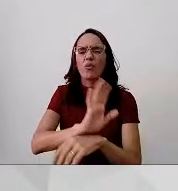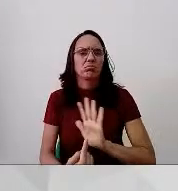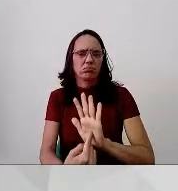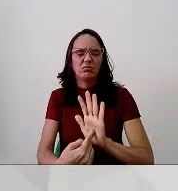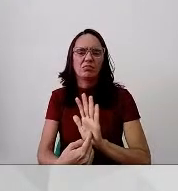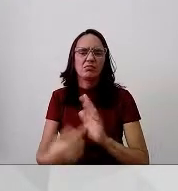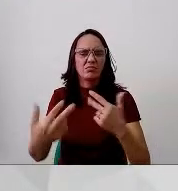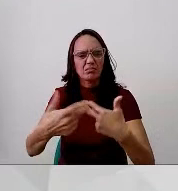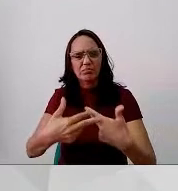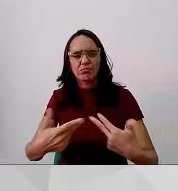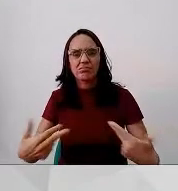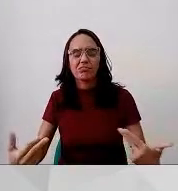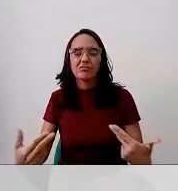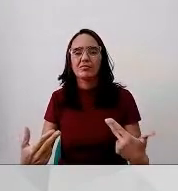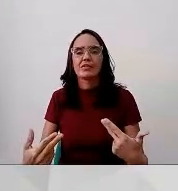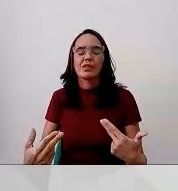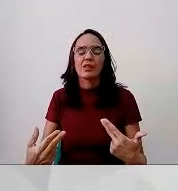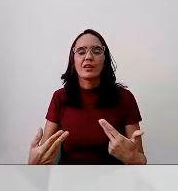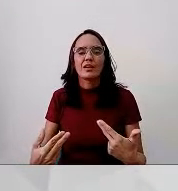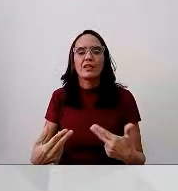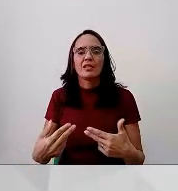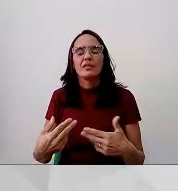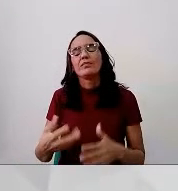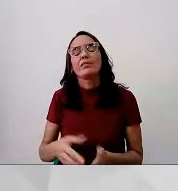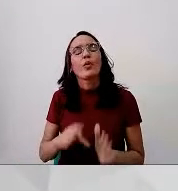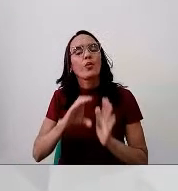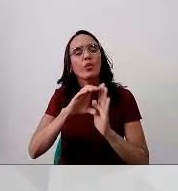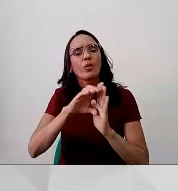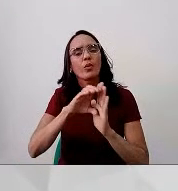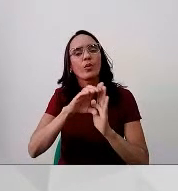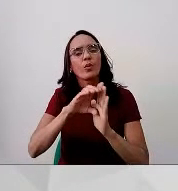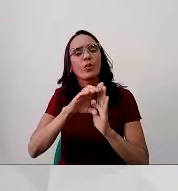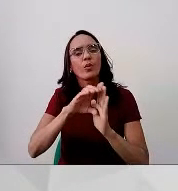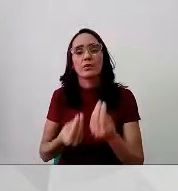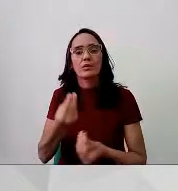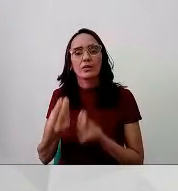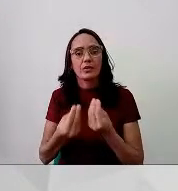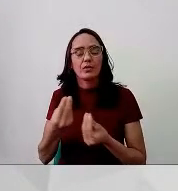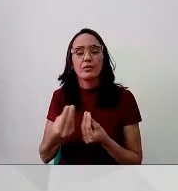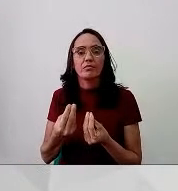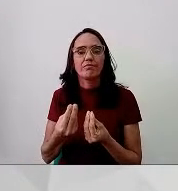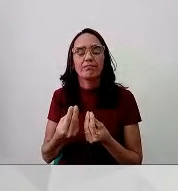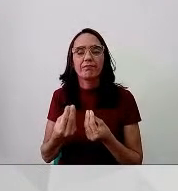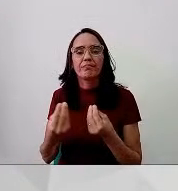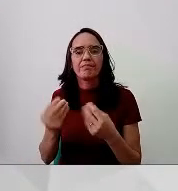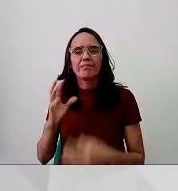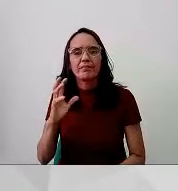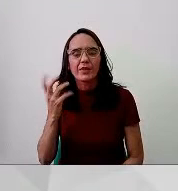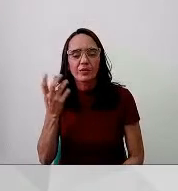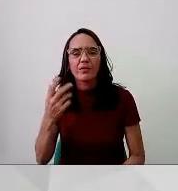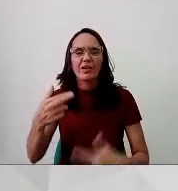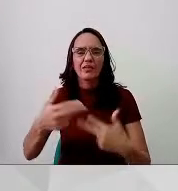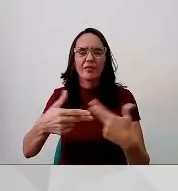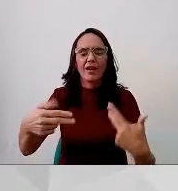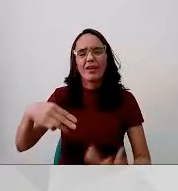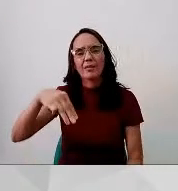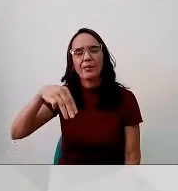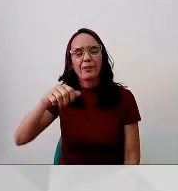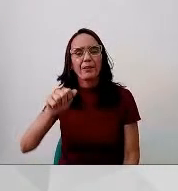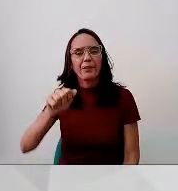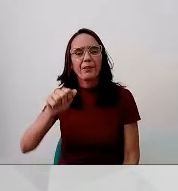Define os dados que a gente vai usar, são inteiros, reais, matrizes, vetores, né? Então